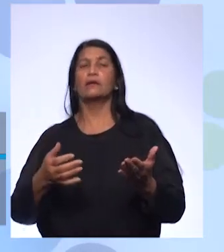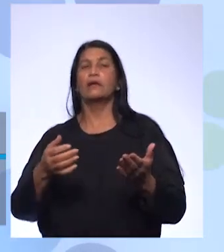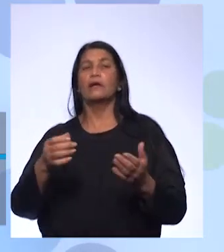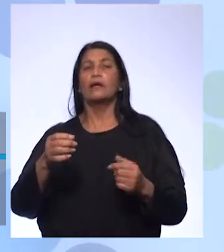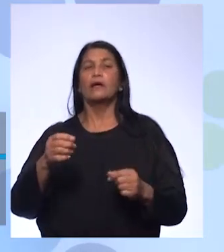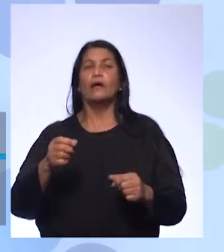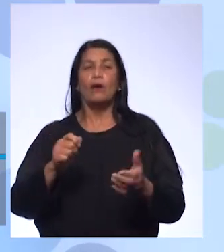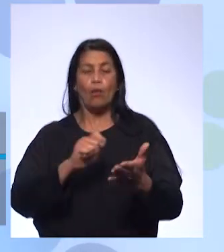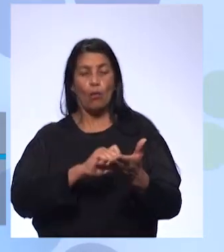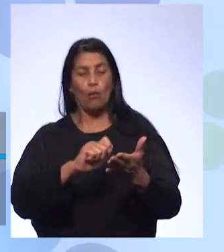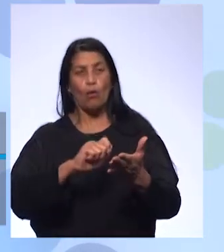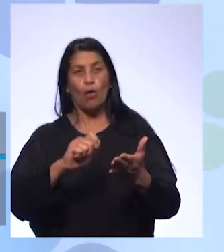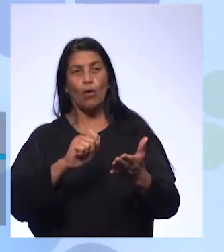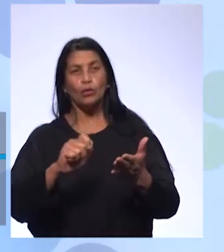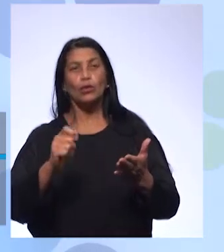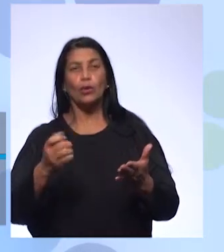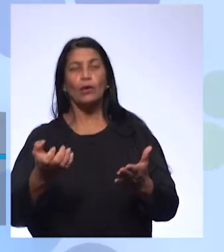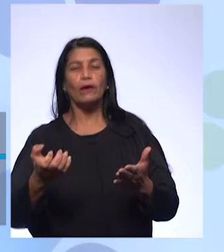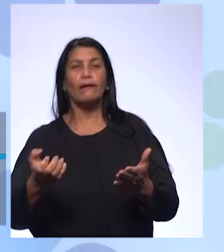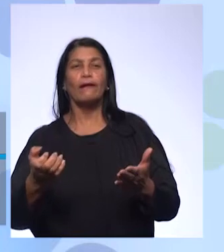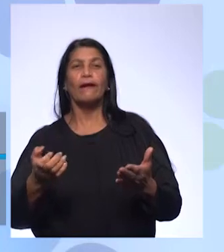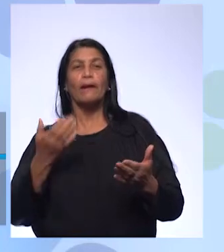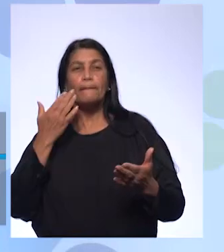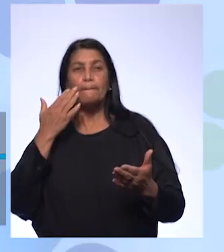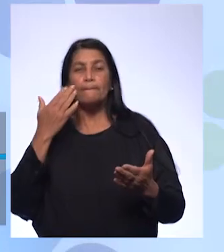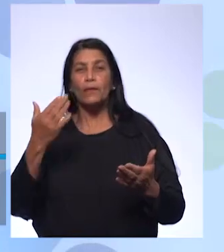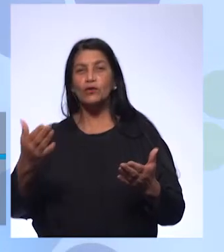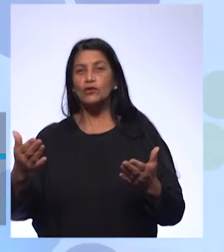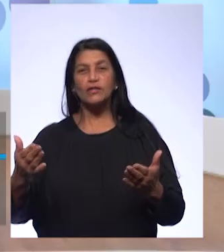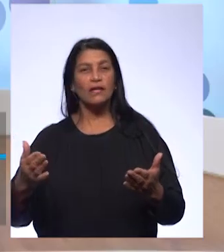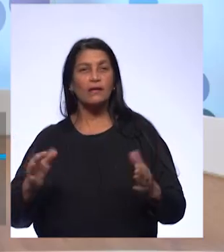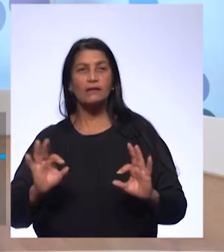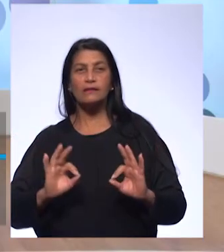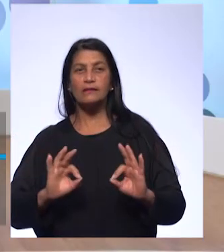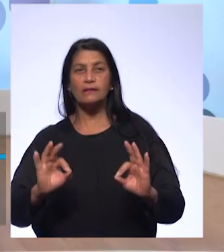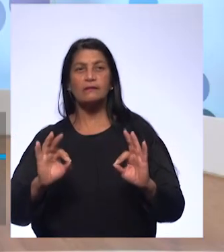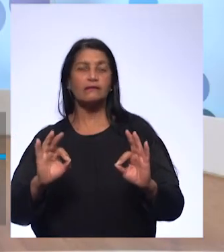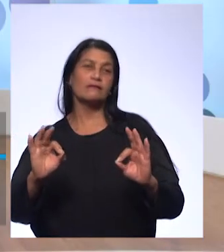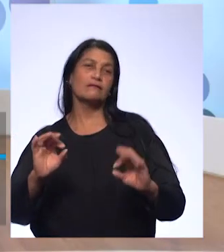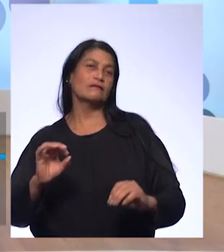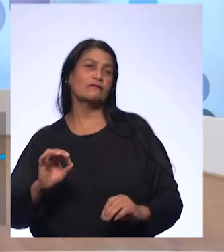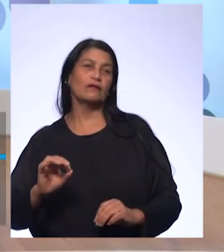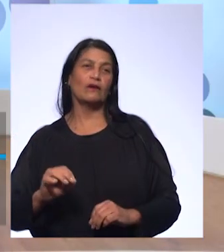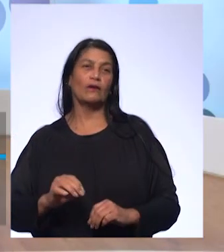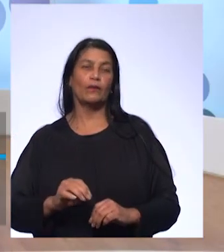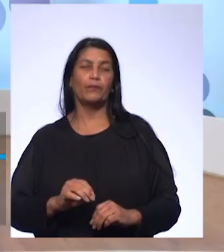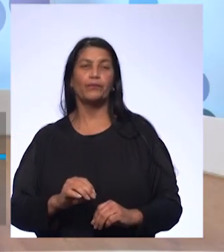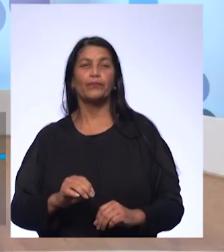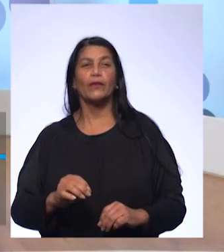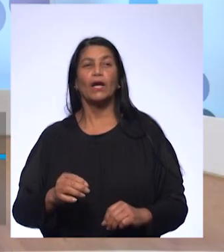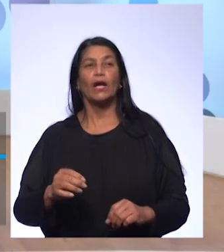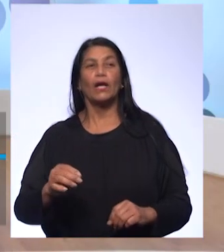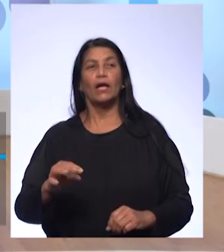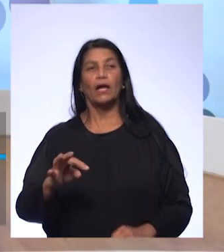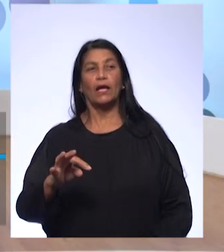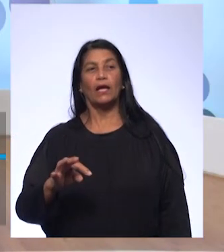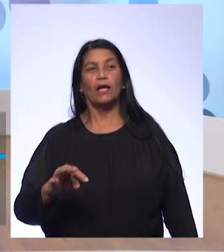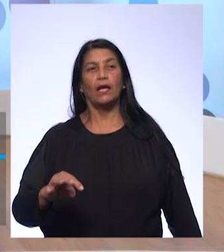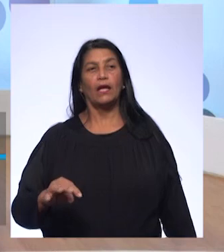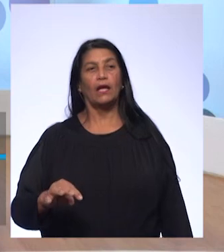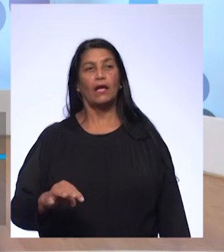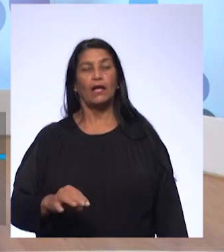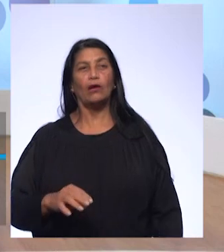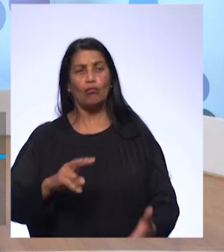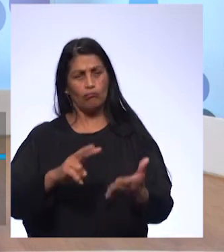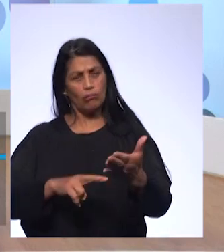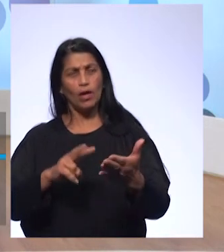tenta propor uma ideia de sociedade É o ideal. Moros, né? Eu falei Hobbes ou É Moros? Moros, É o Moros, Thomas Thomas Moros, Moros. isso, que eu li